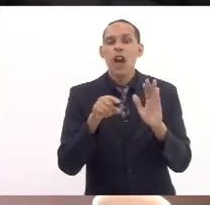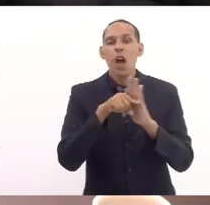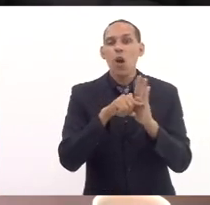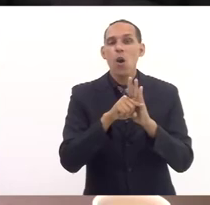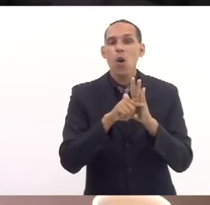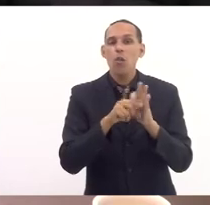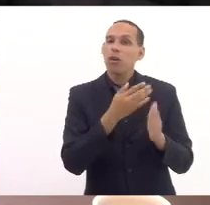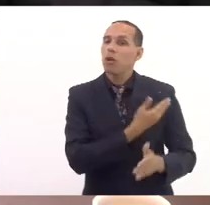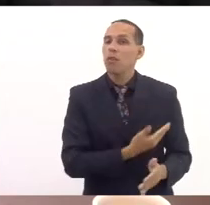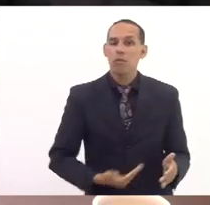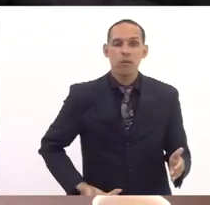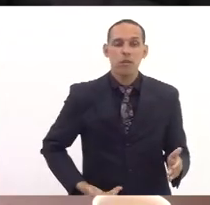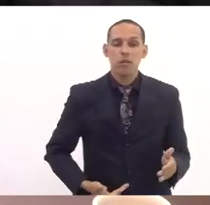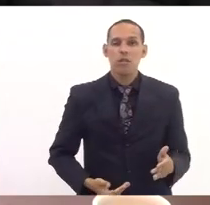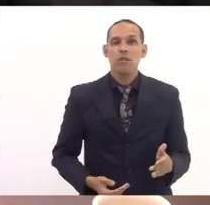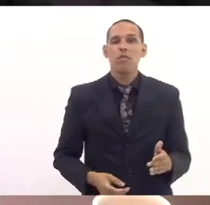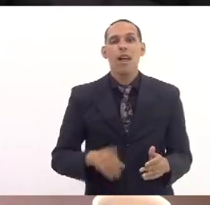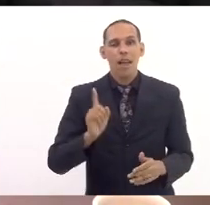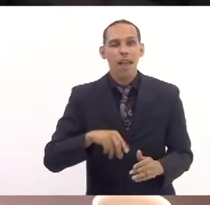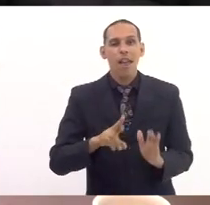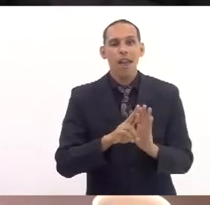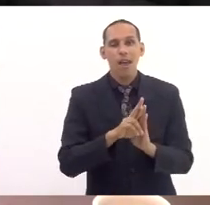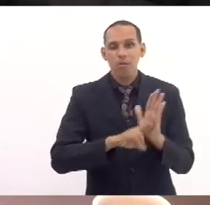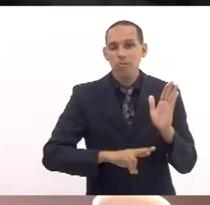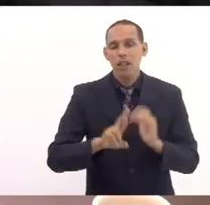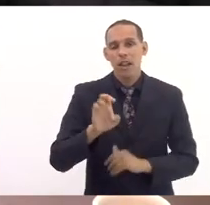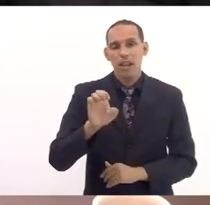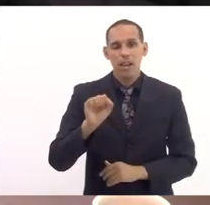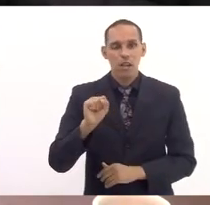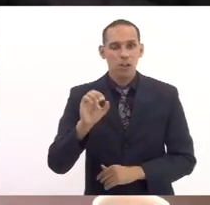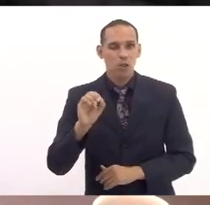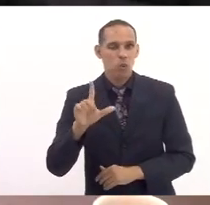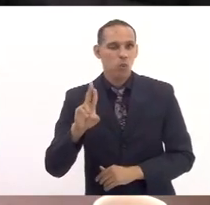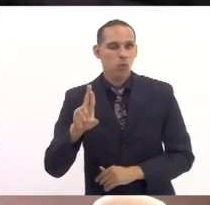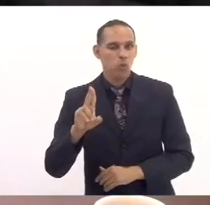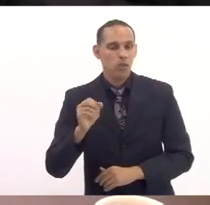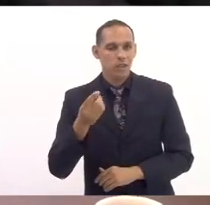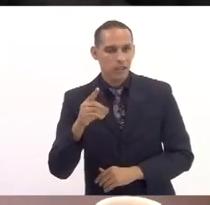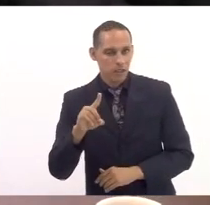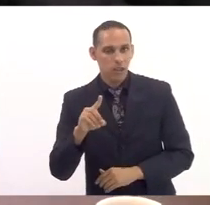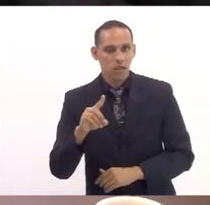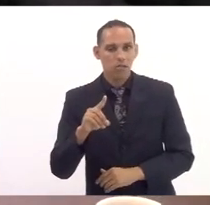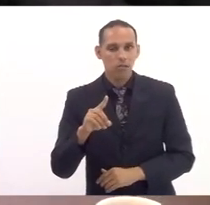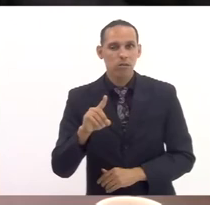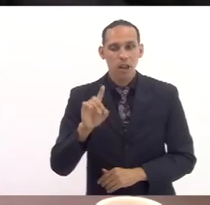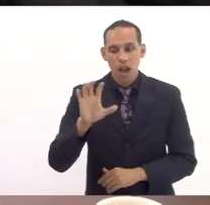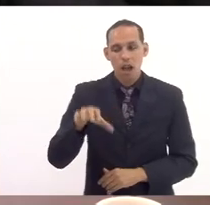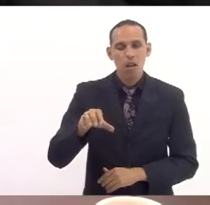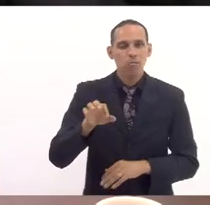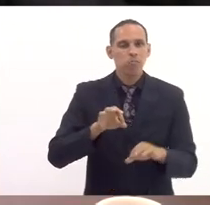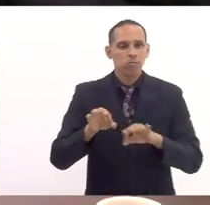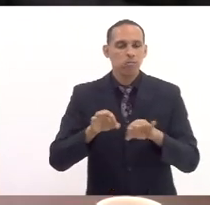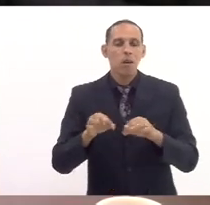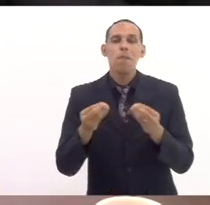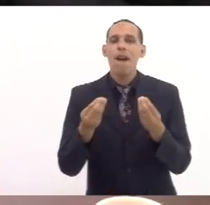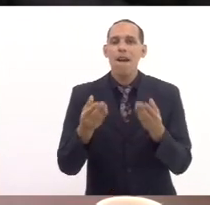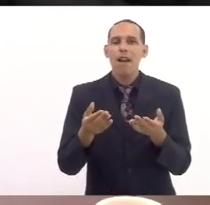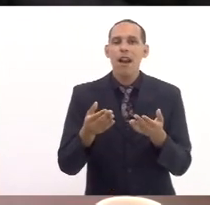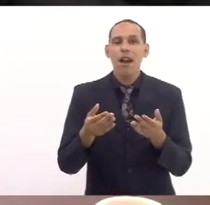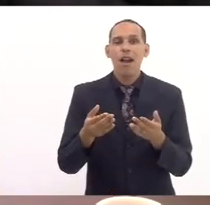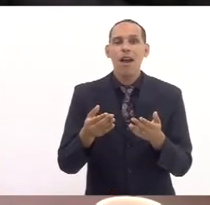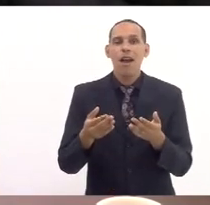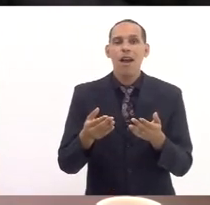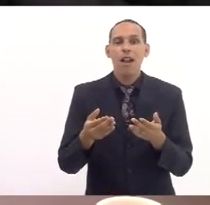pública para uma resolução da agência reguladora que prevê o procedimento de comunicação aos